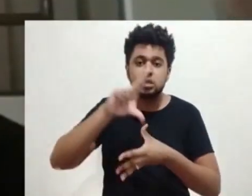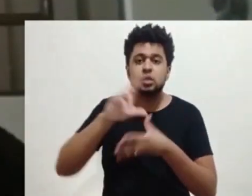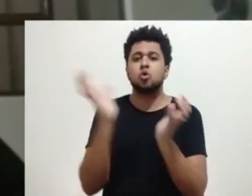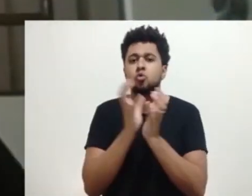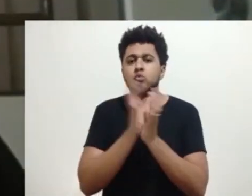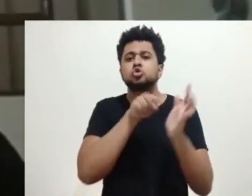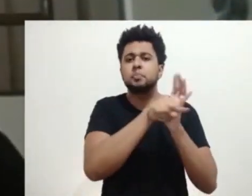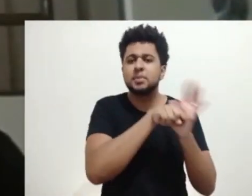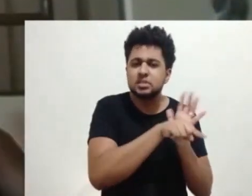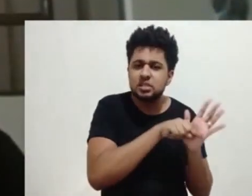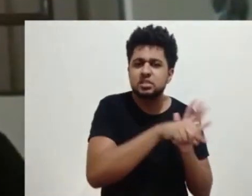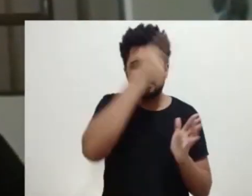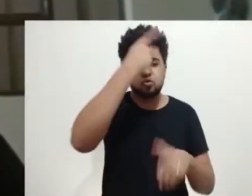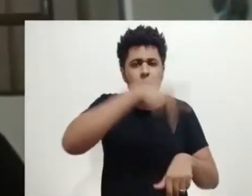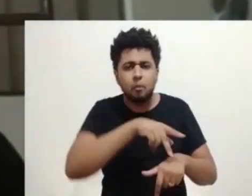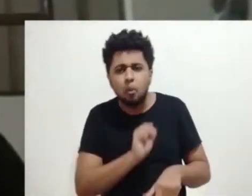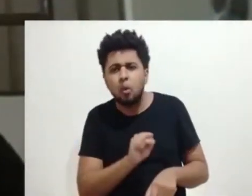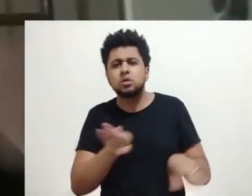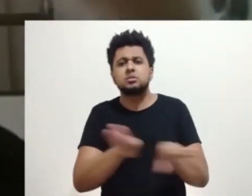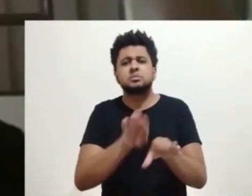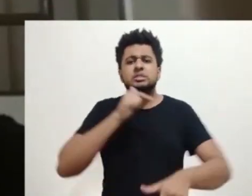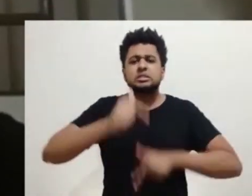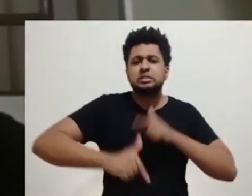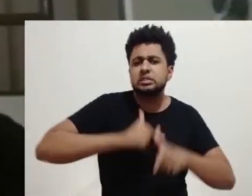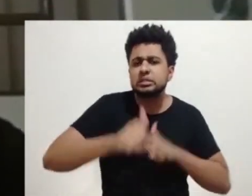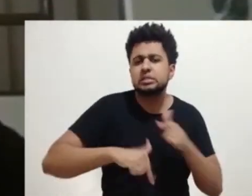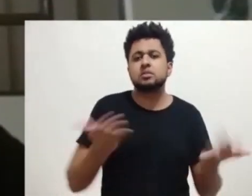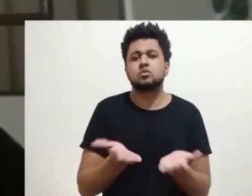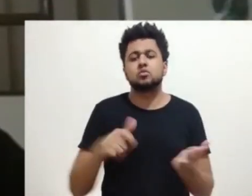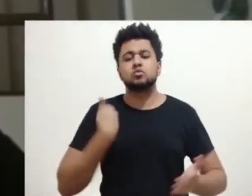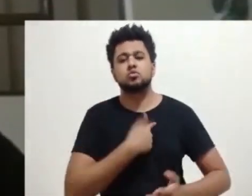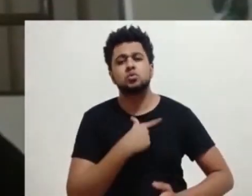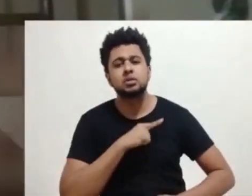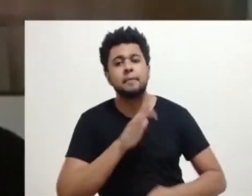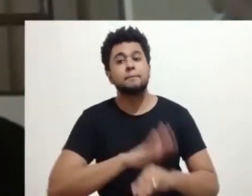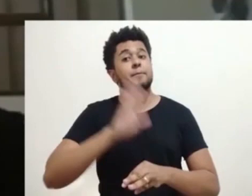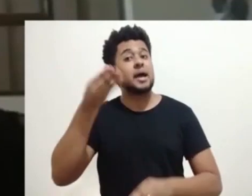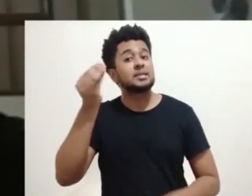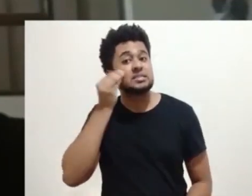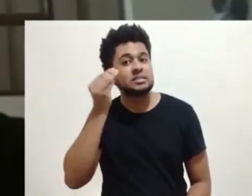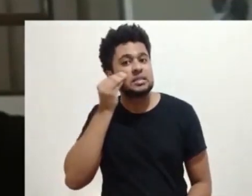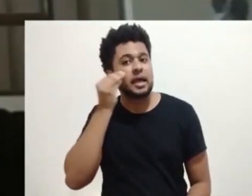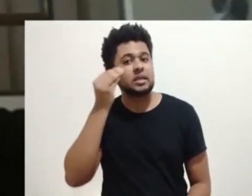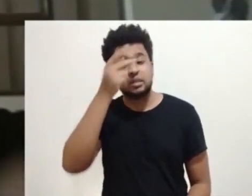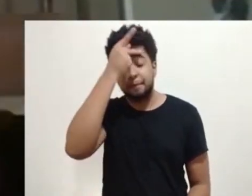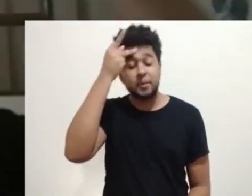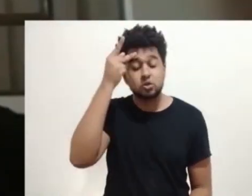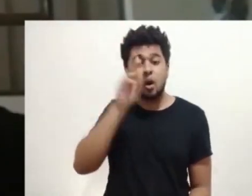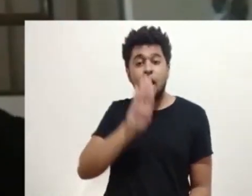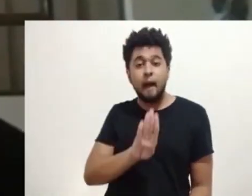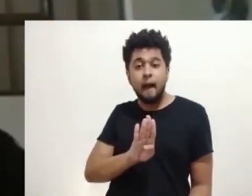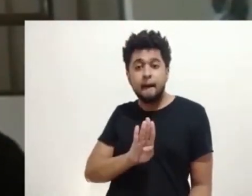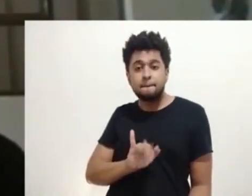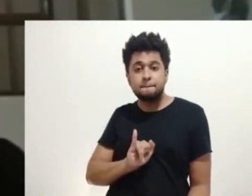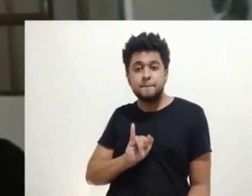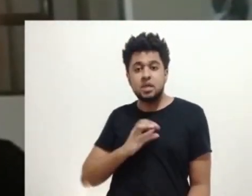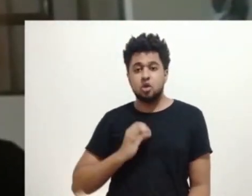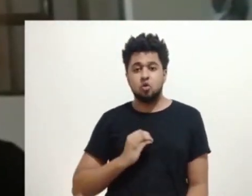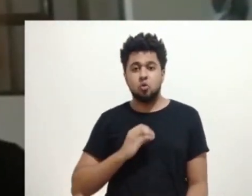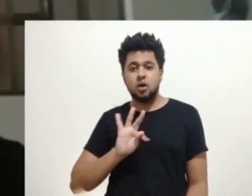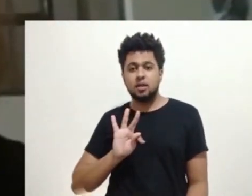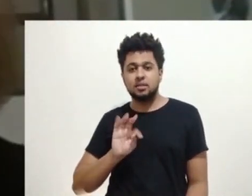pessoal de pós e tudo trabalhando agora para a gente ter mais teste, por exemplo, o pessoal da biotecnologia está aí